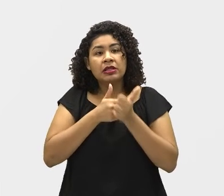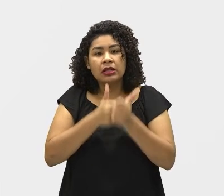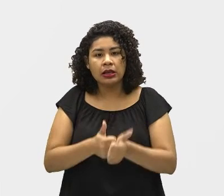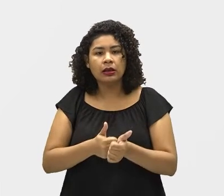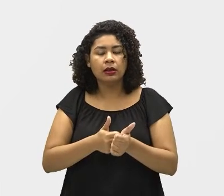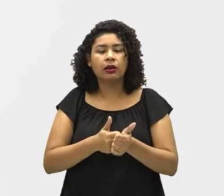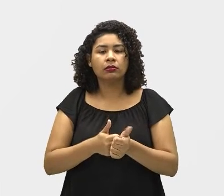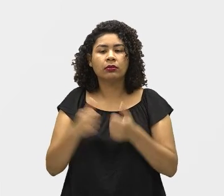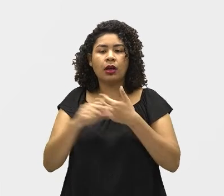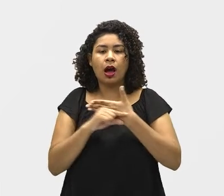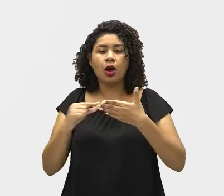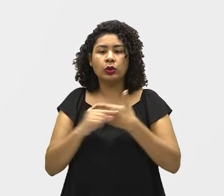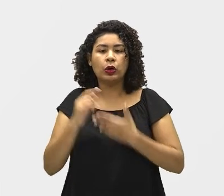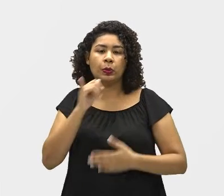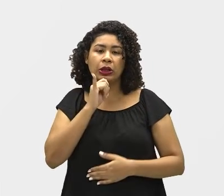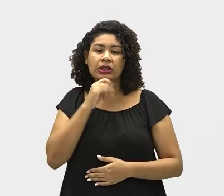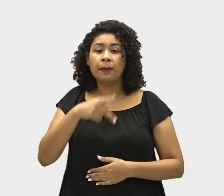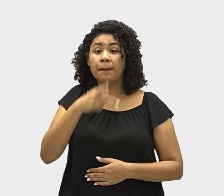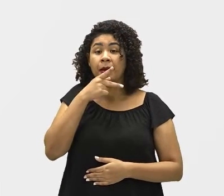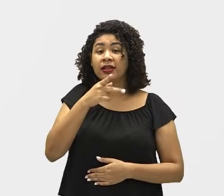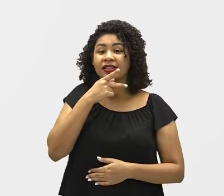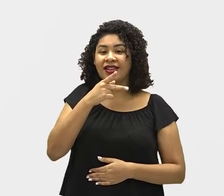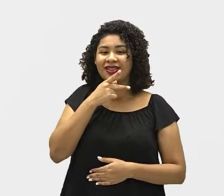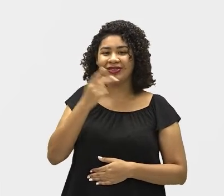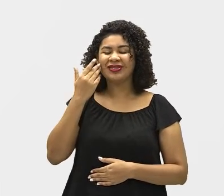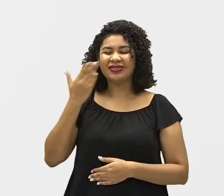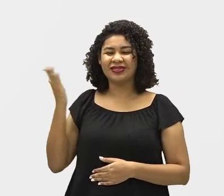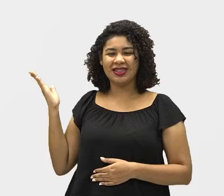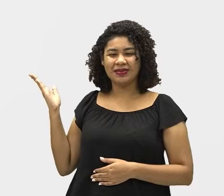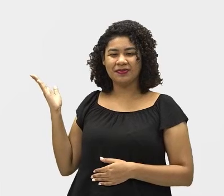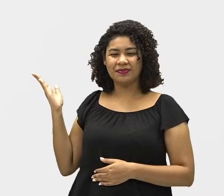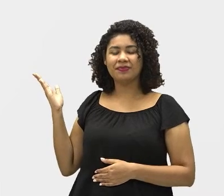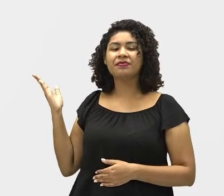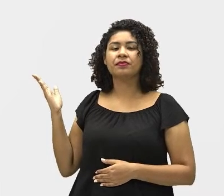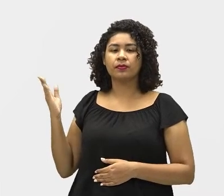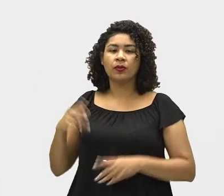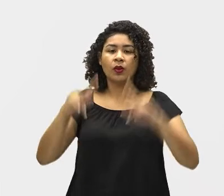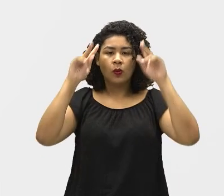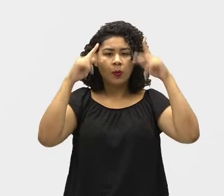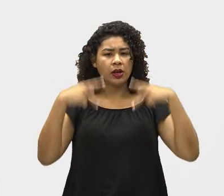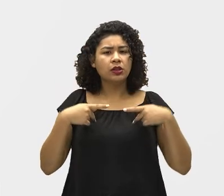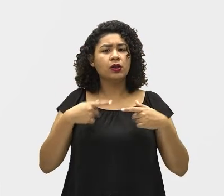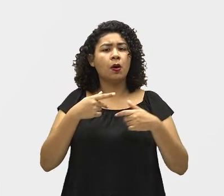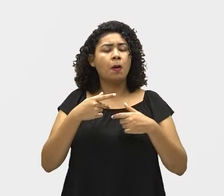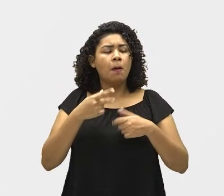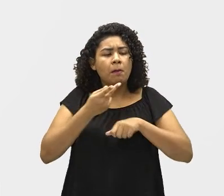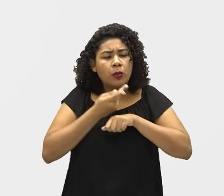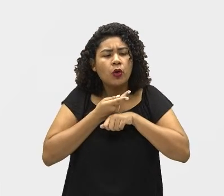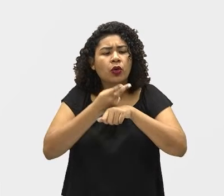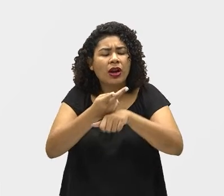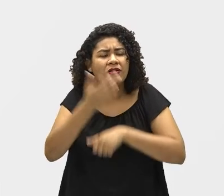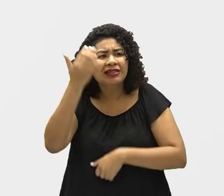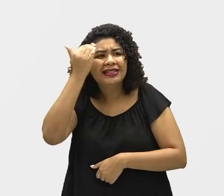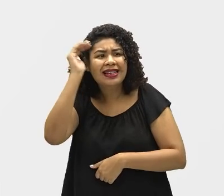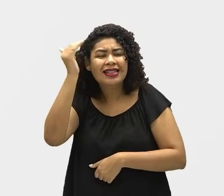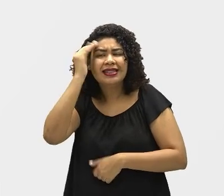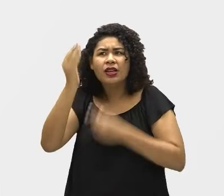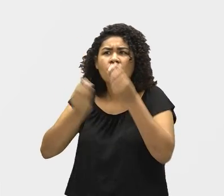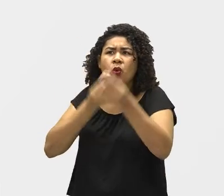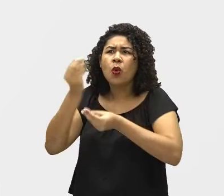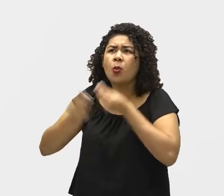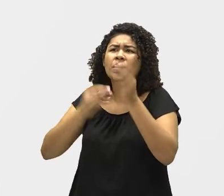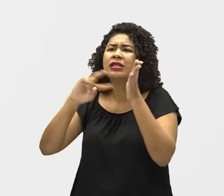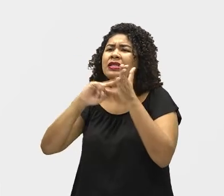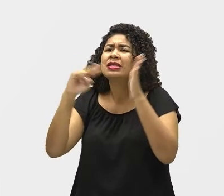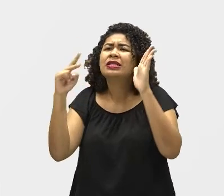aí, foca aí nesse texto, nesse primeiro parágrafo. Os humanistas buscavam interpretar o cristianismo. Isso traz